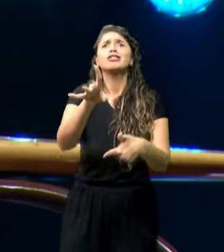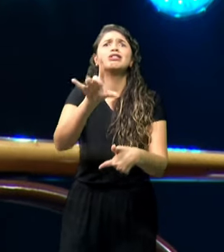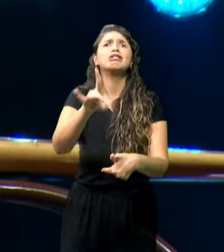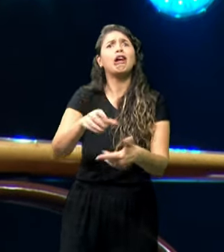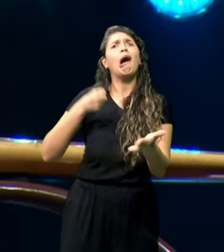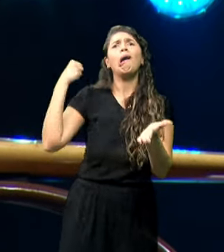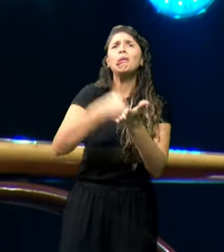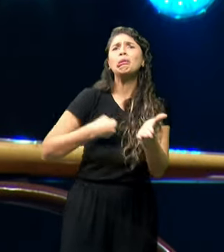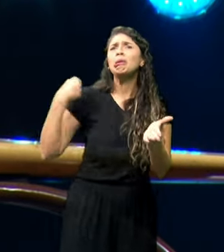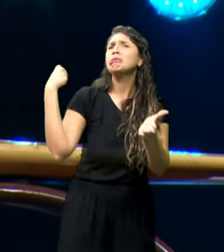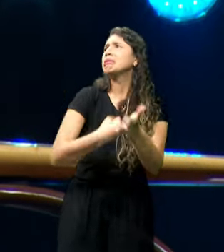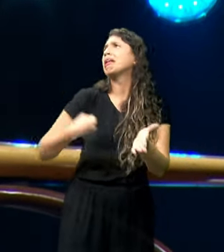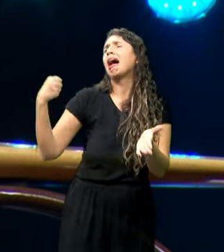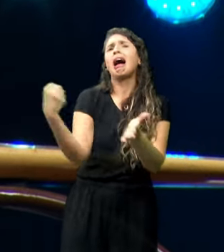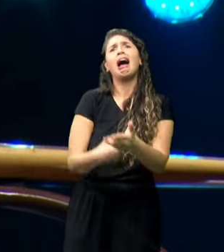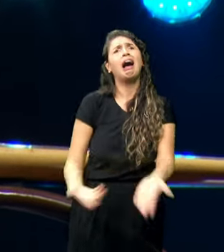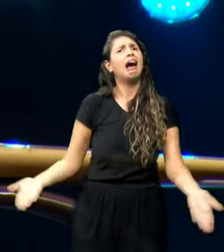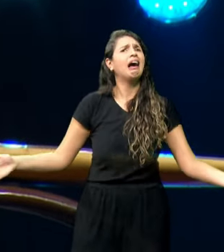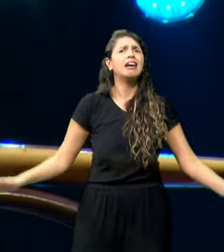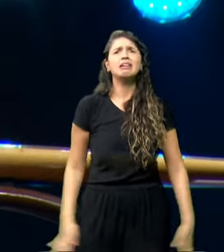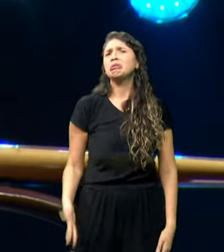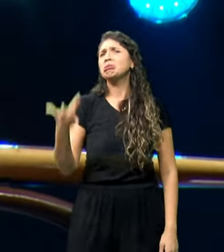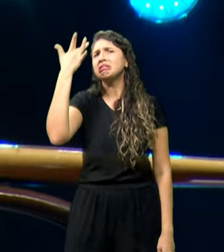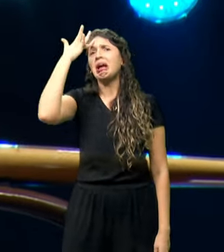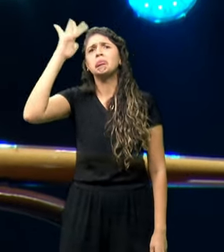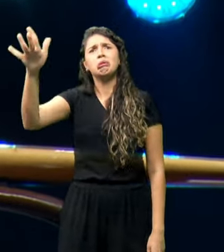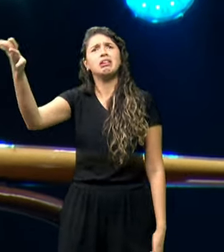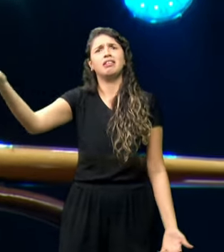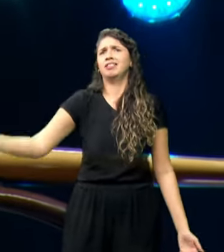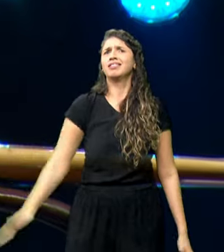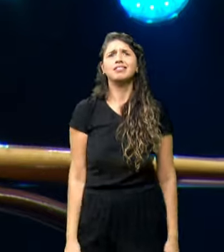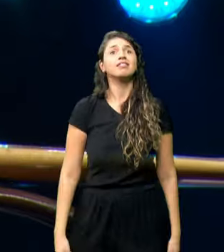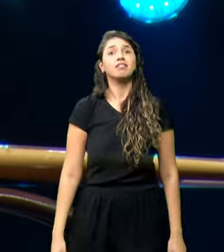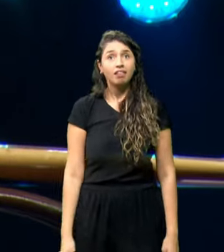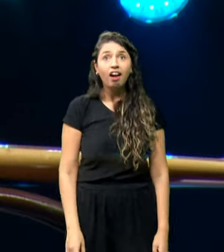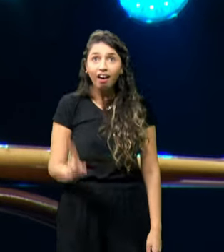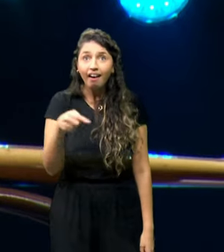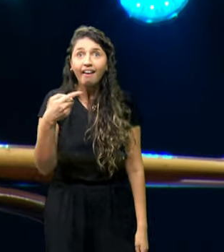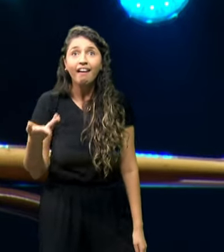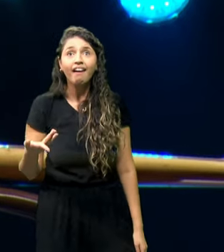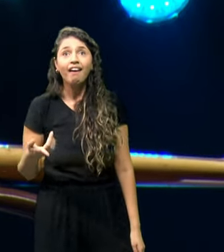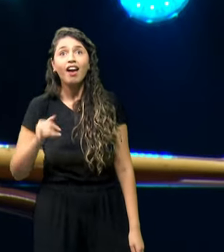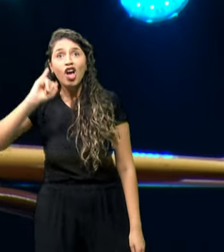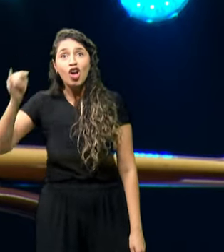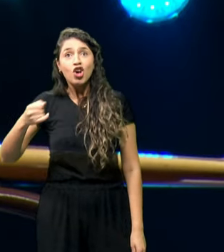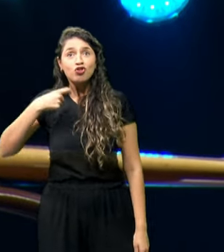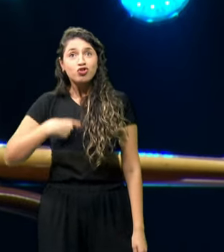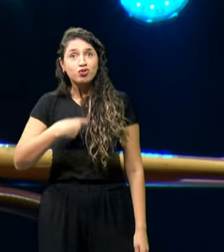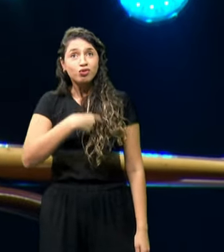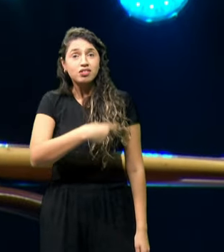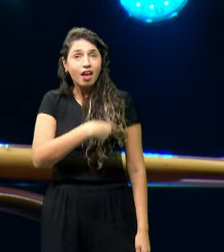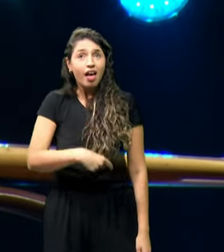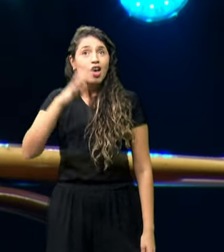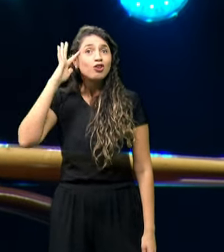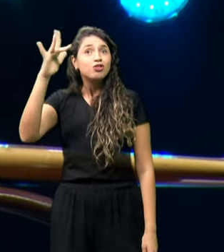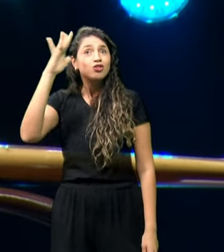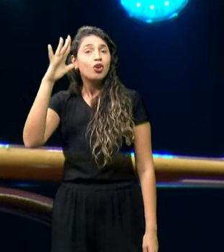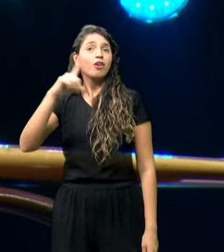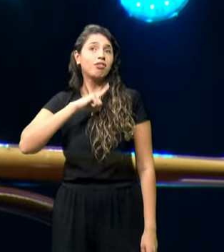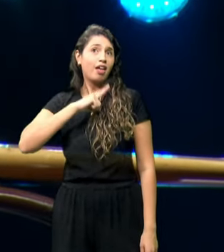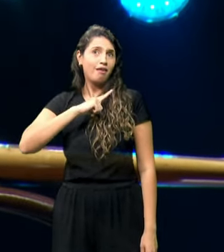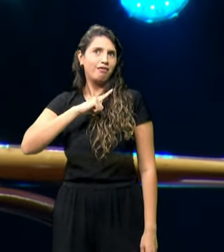Eu não sabia que eu ia encontrar tanta adversidade. É. José teve um sonho, foi só contar para os irmãos que a